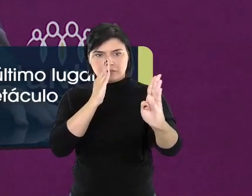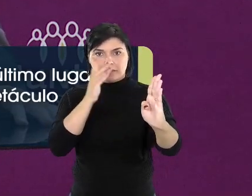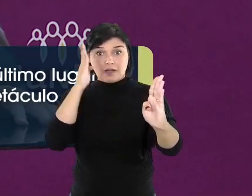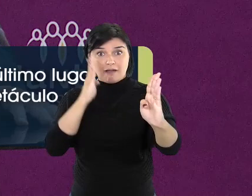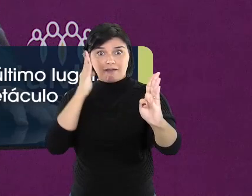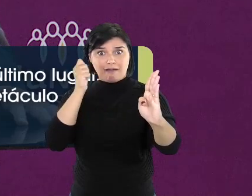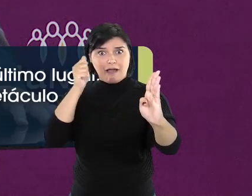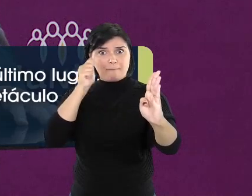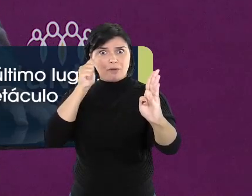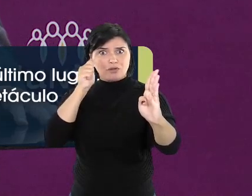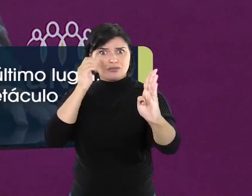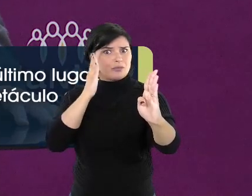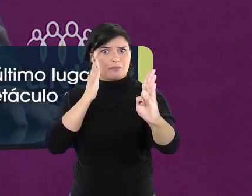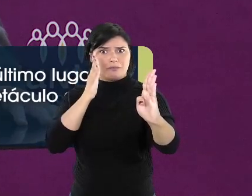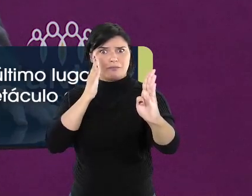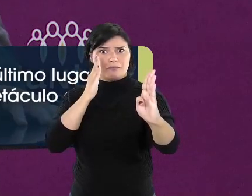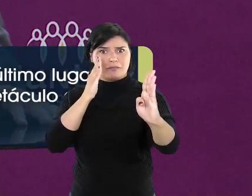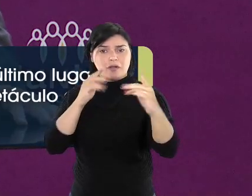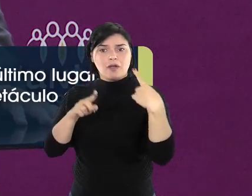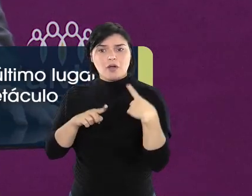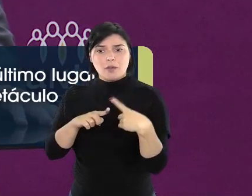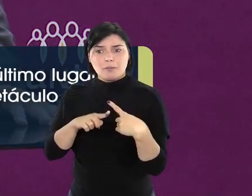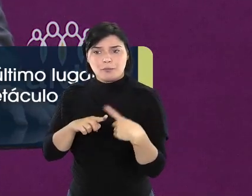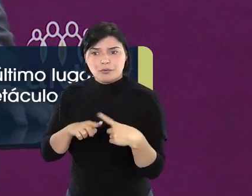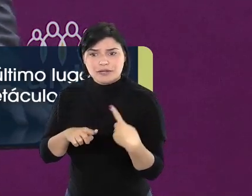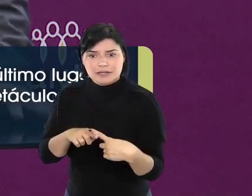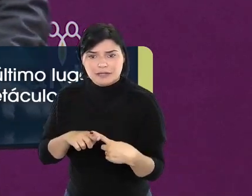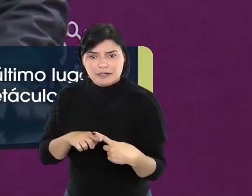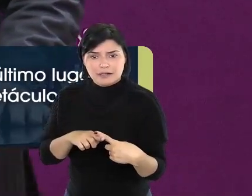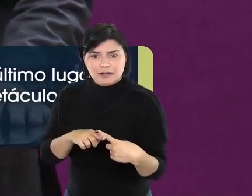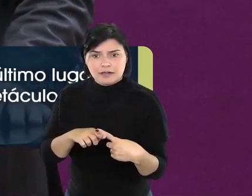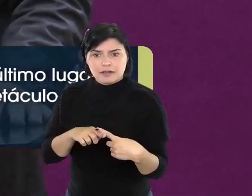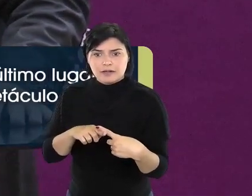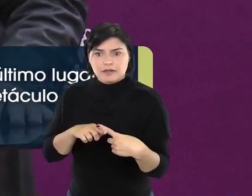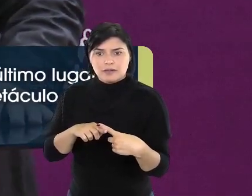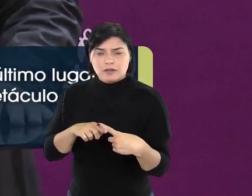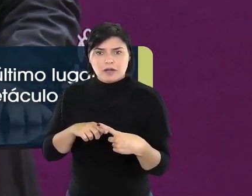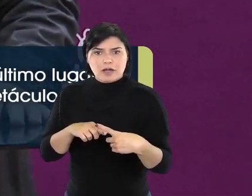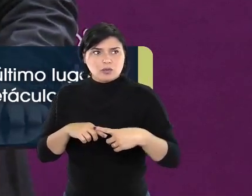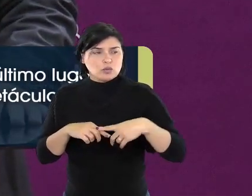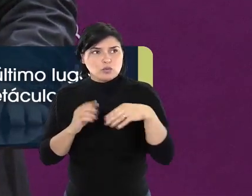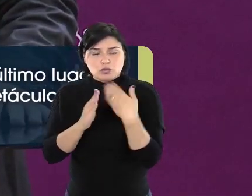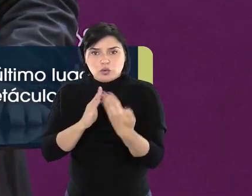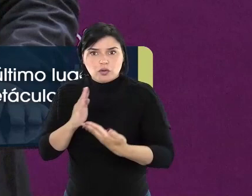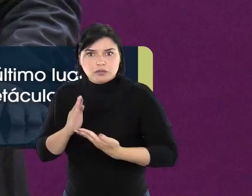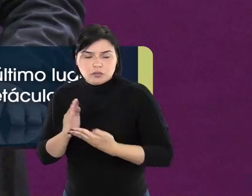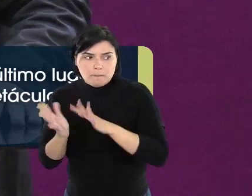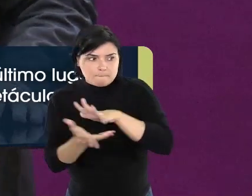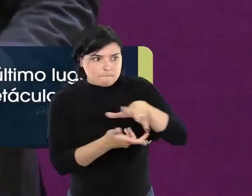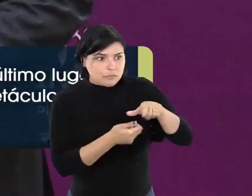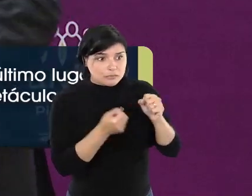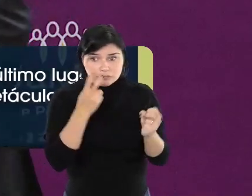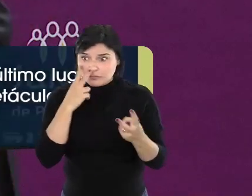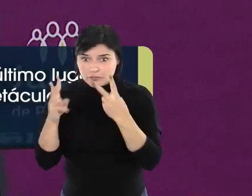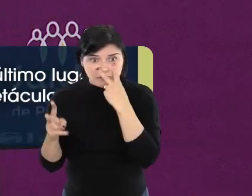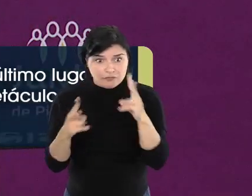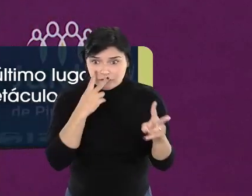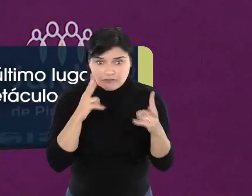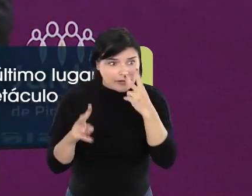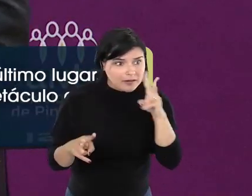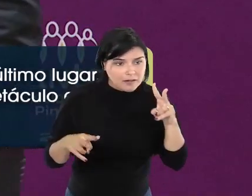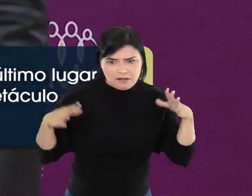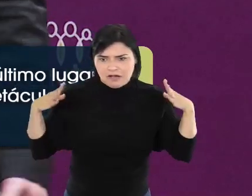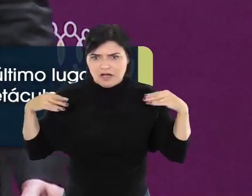tornamos o que espetáculo ao mundo tanto a anjos como que